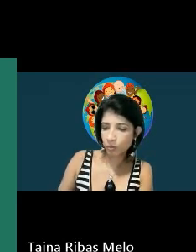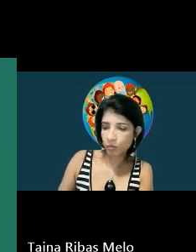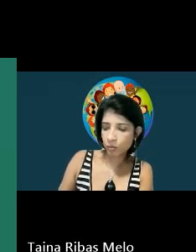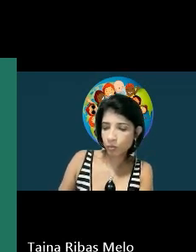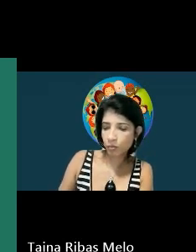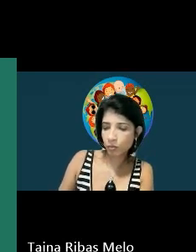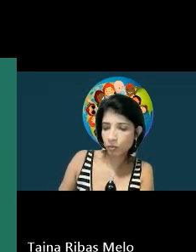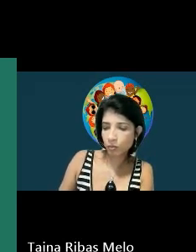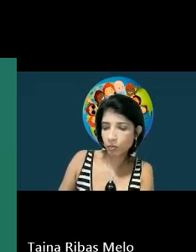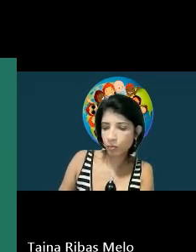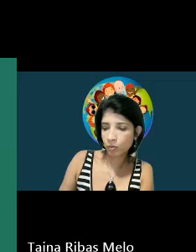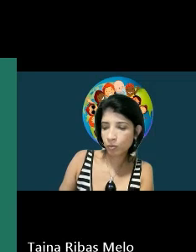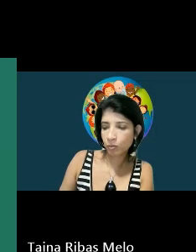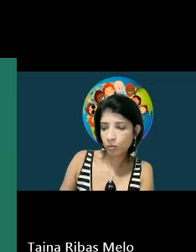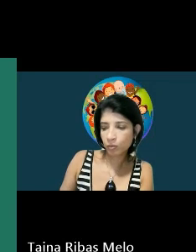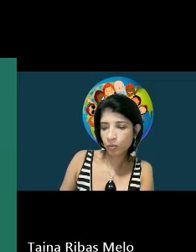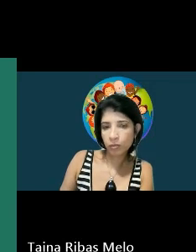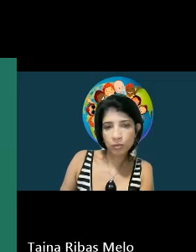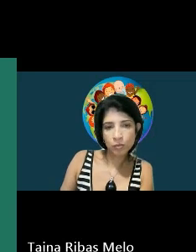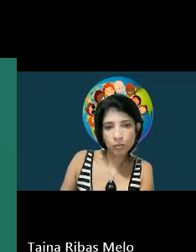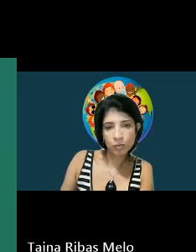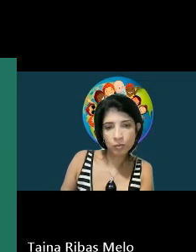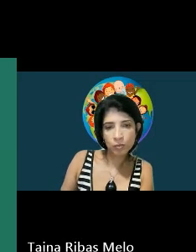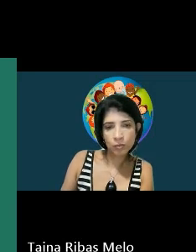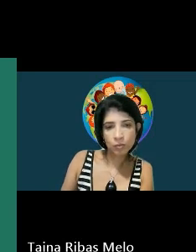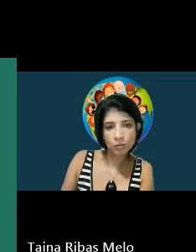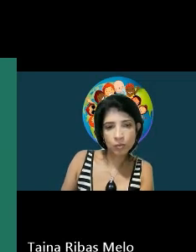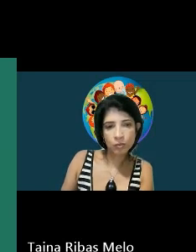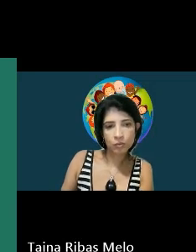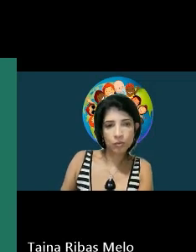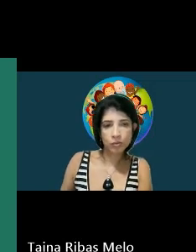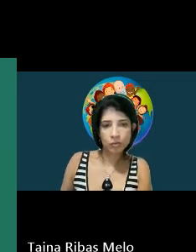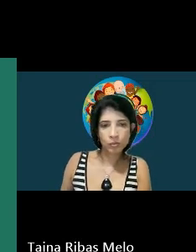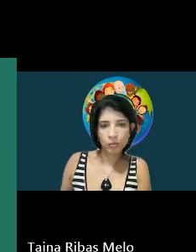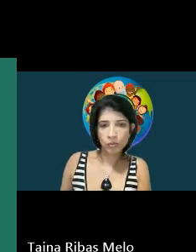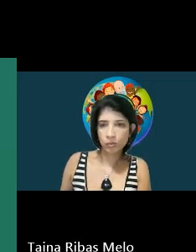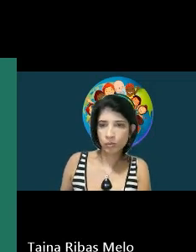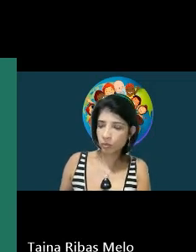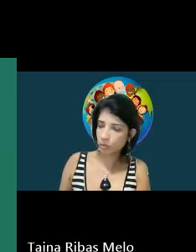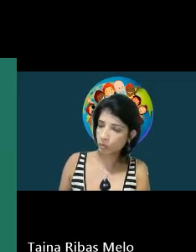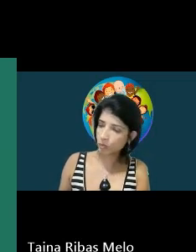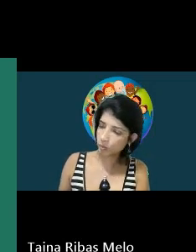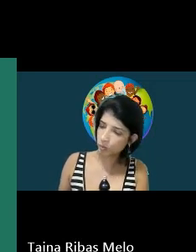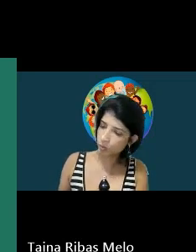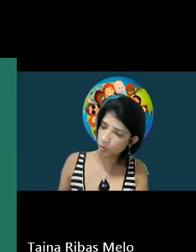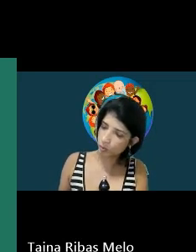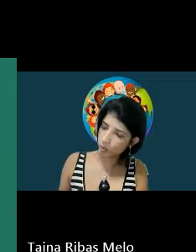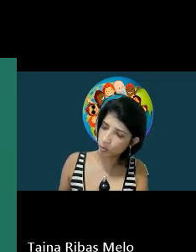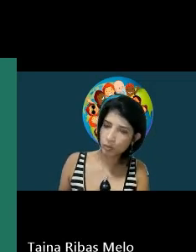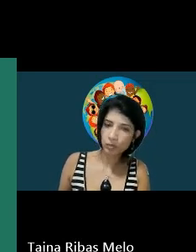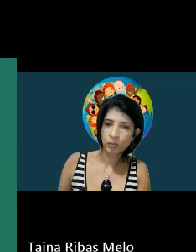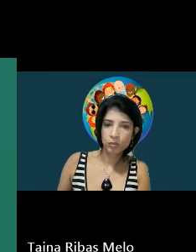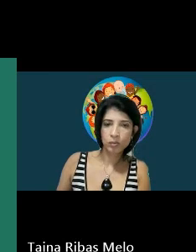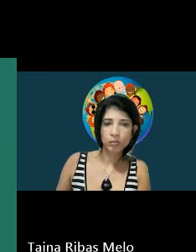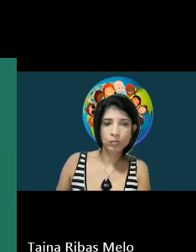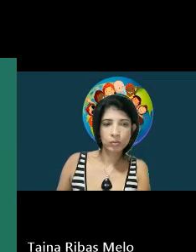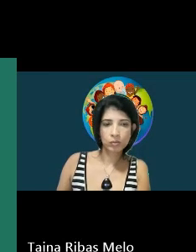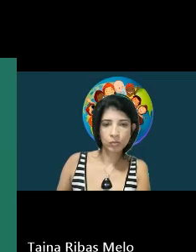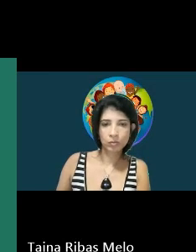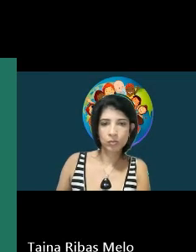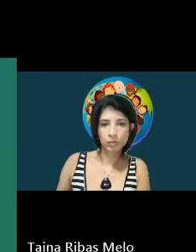lá no começo também: perda de interesse, rejeição e raiva, ansiedade e risco de abuso. Dessa vez, então, com bons índices de validade